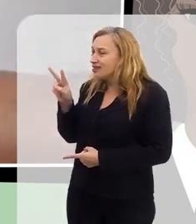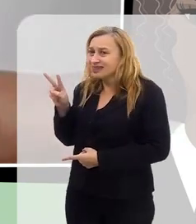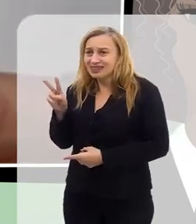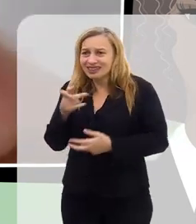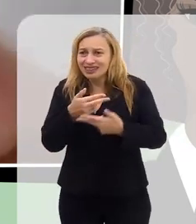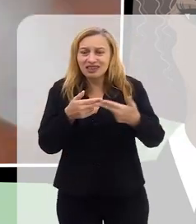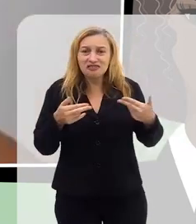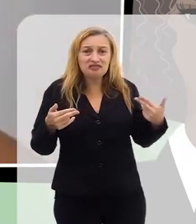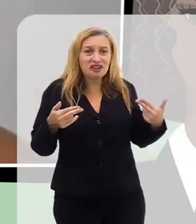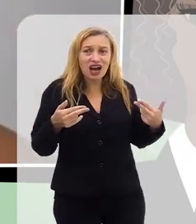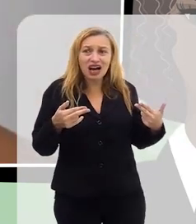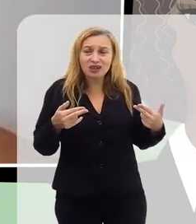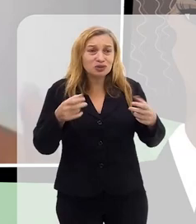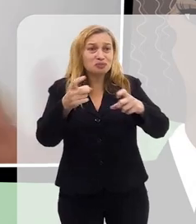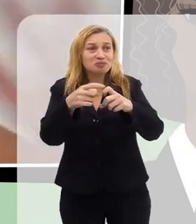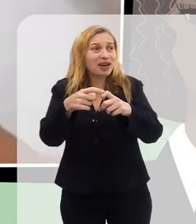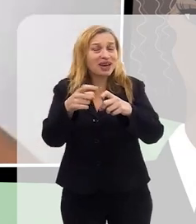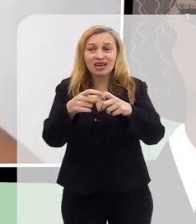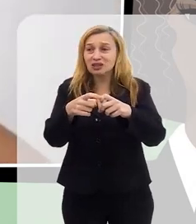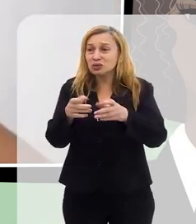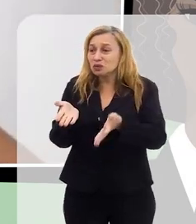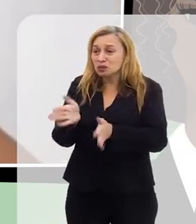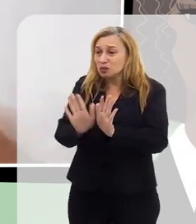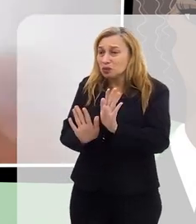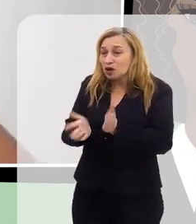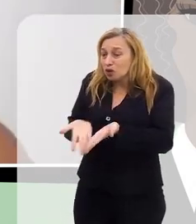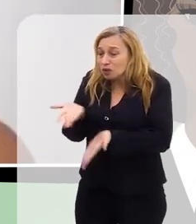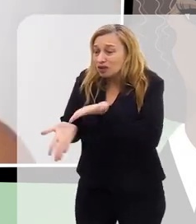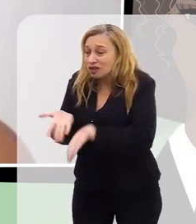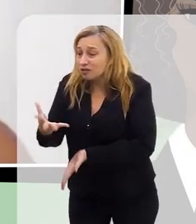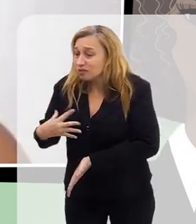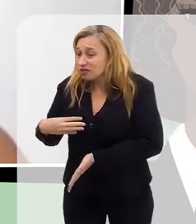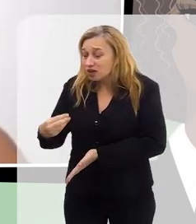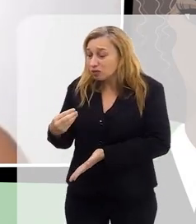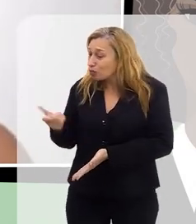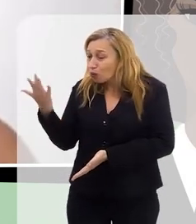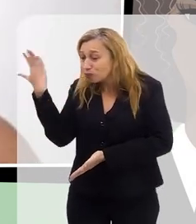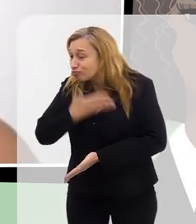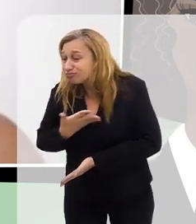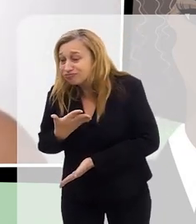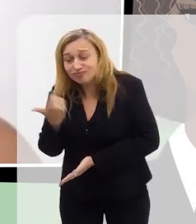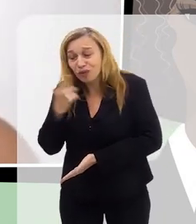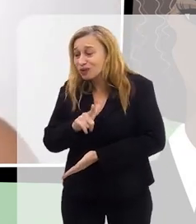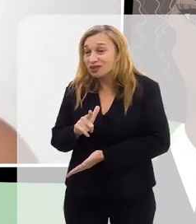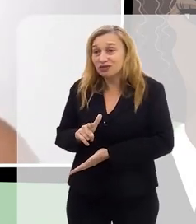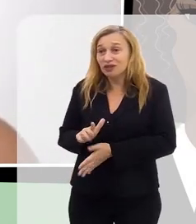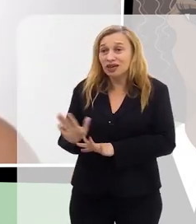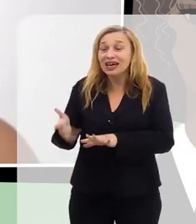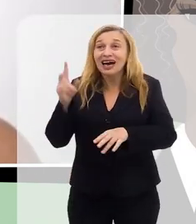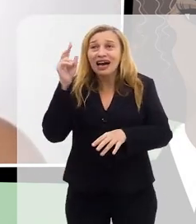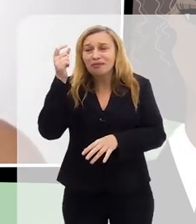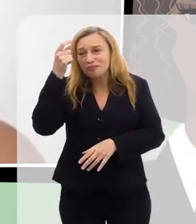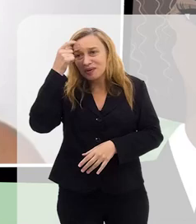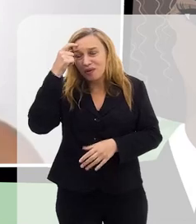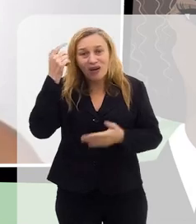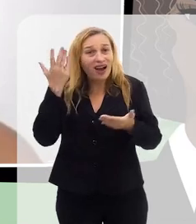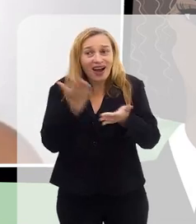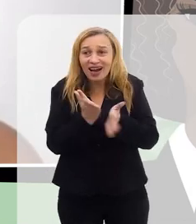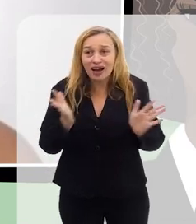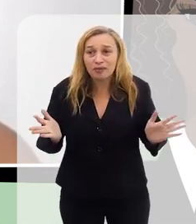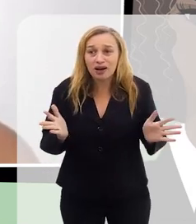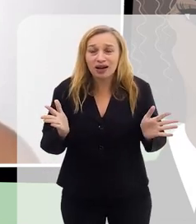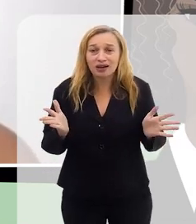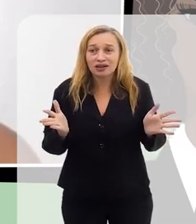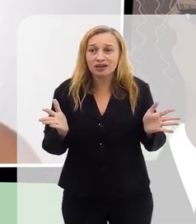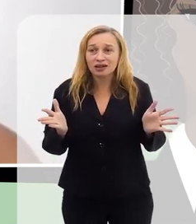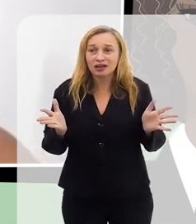para o lado, tem muitos neonatologistas, muitos médicos cuidando dela, eu não consigo vê-la. E nesse momento, as minhas memórias acabam,